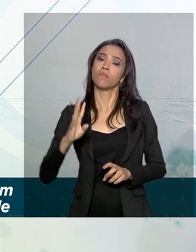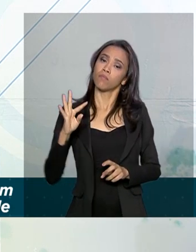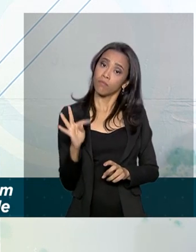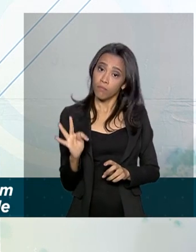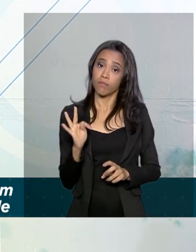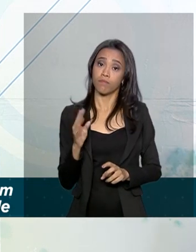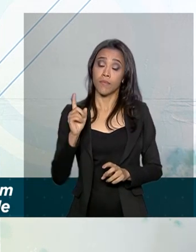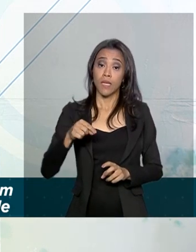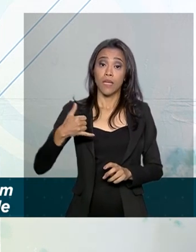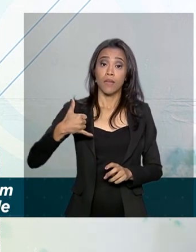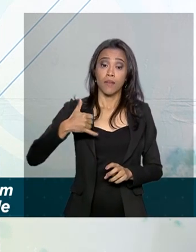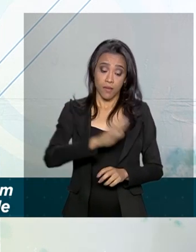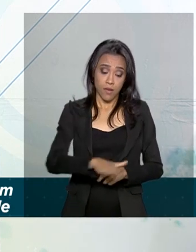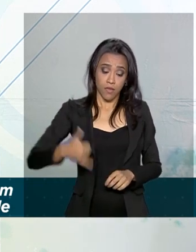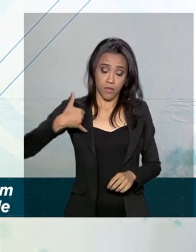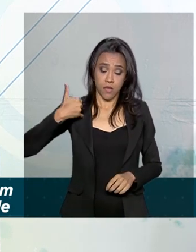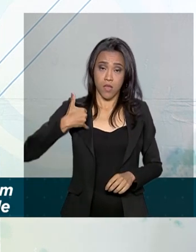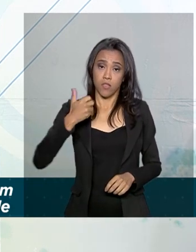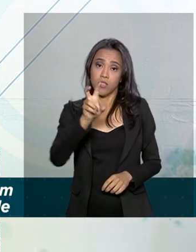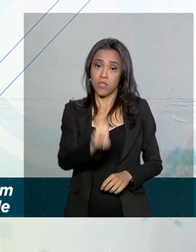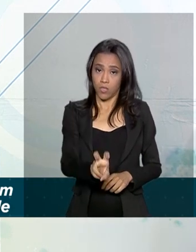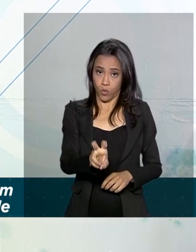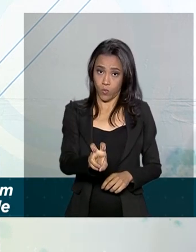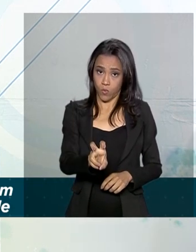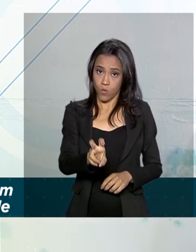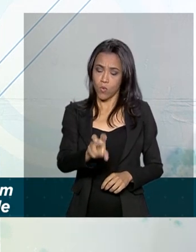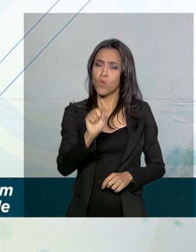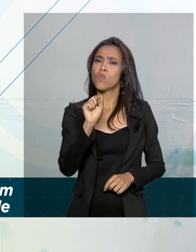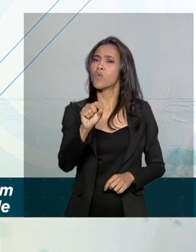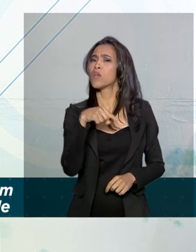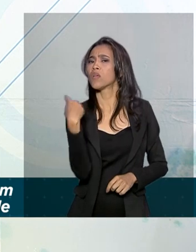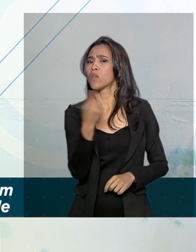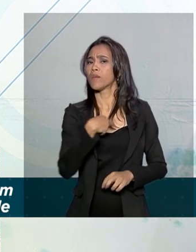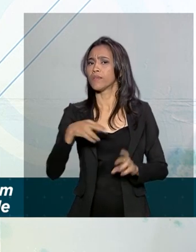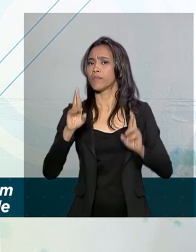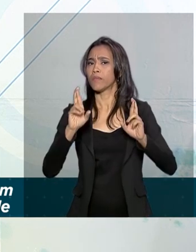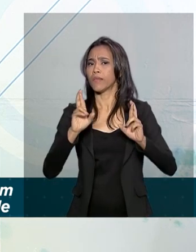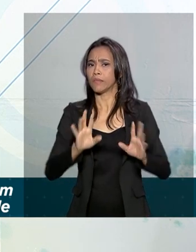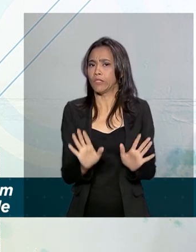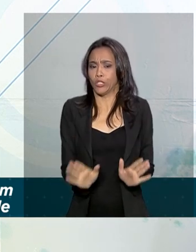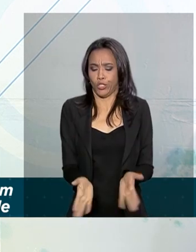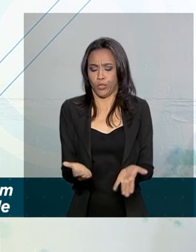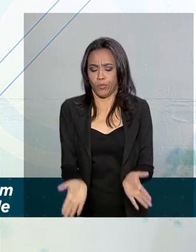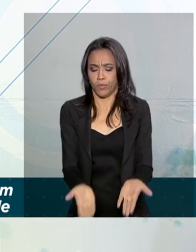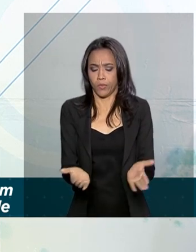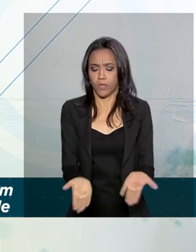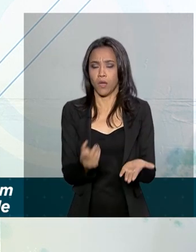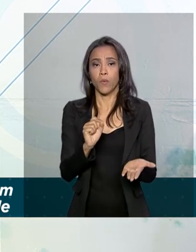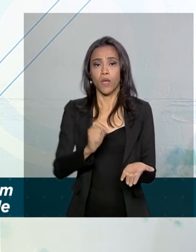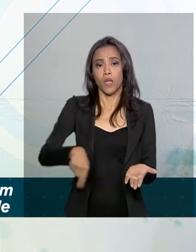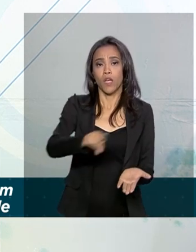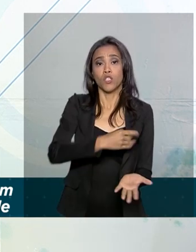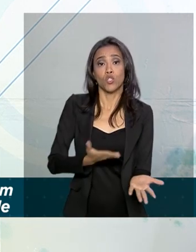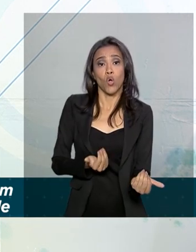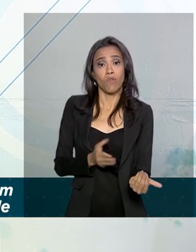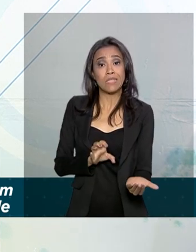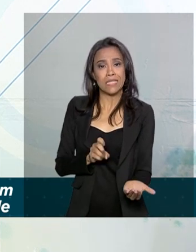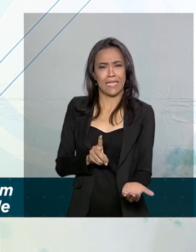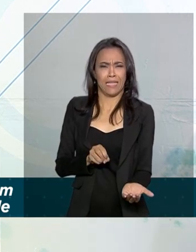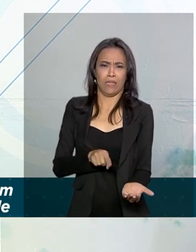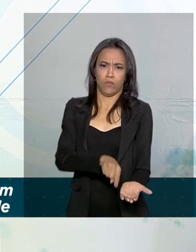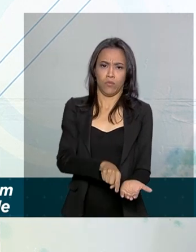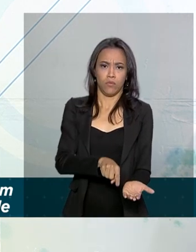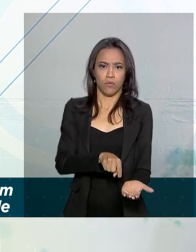a partir de 5 anos de idade. O que podemos esperar ao estimular jovens precocemente